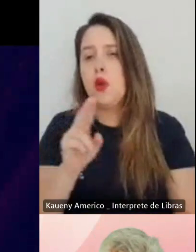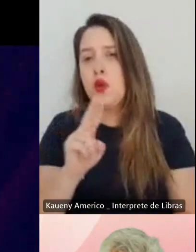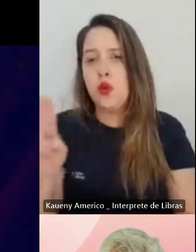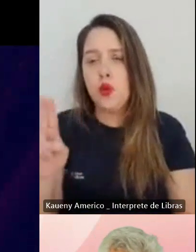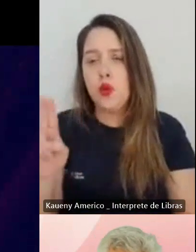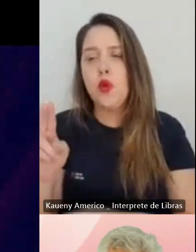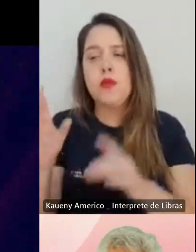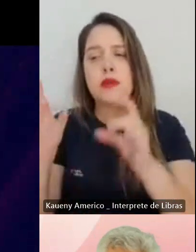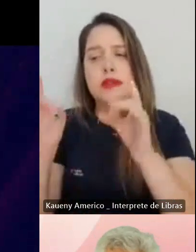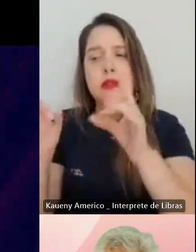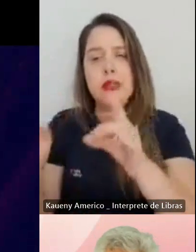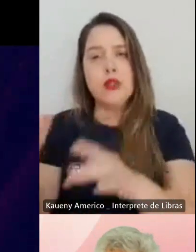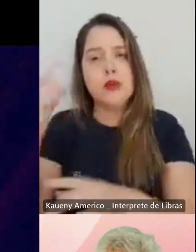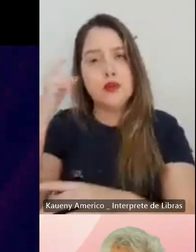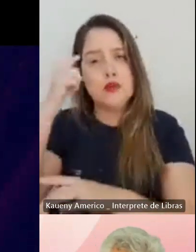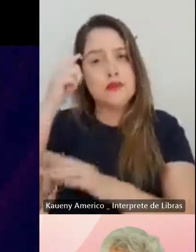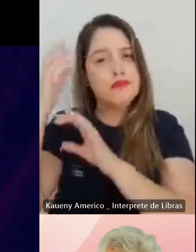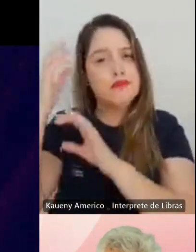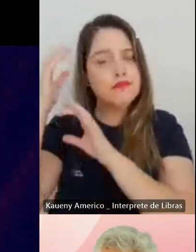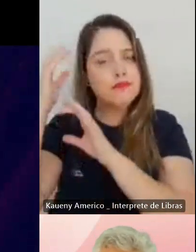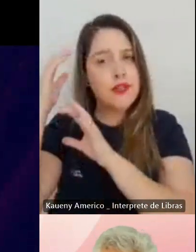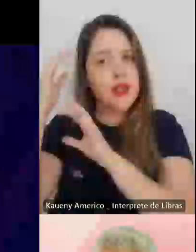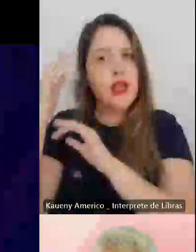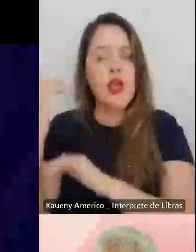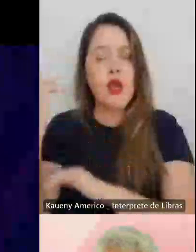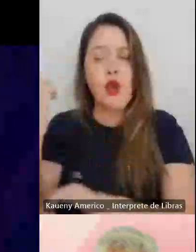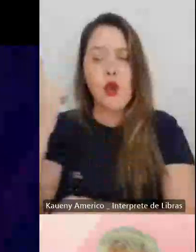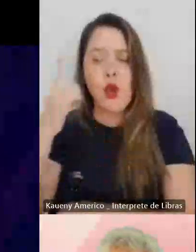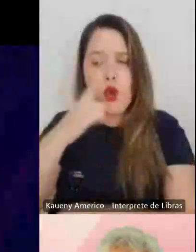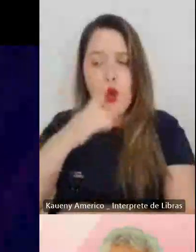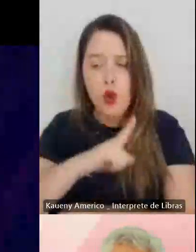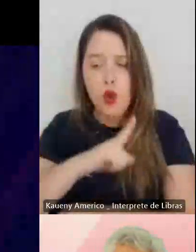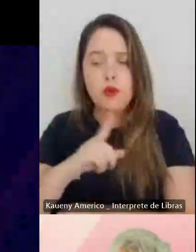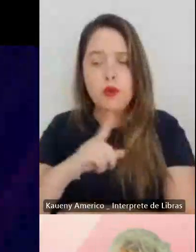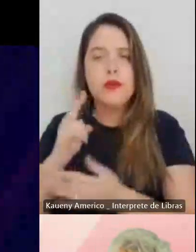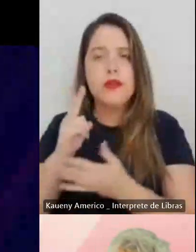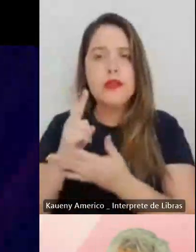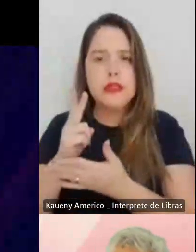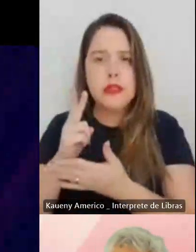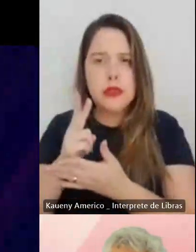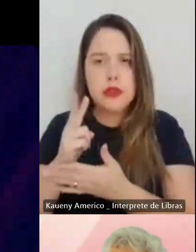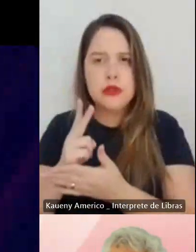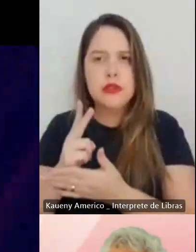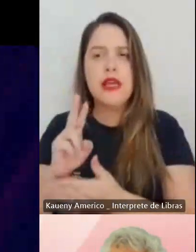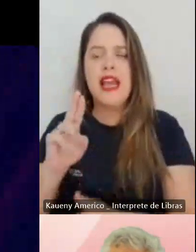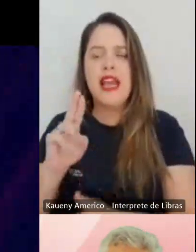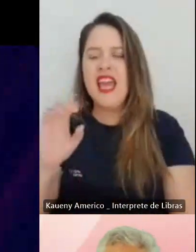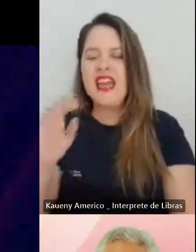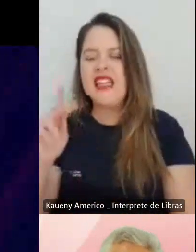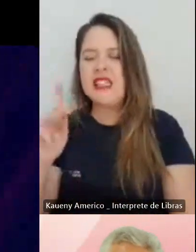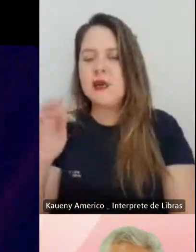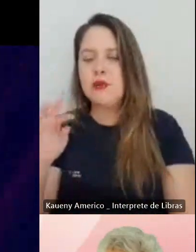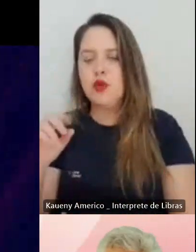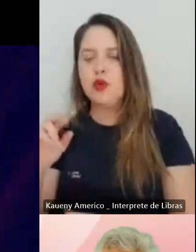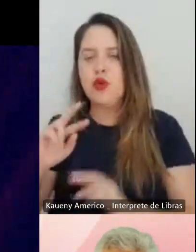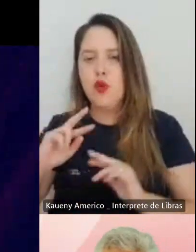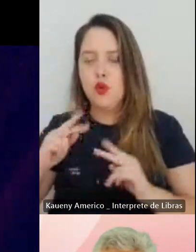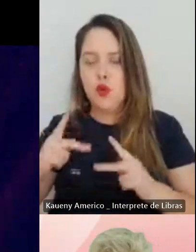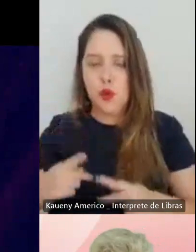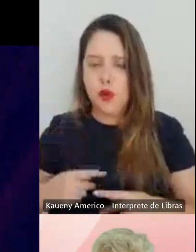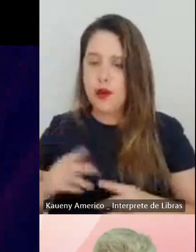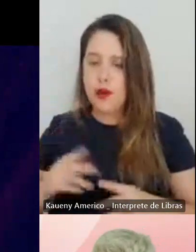SERM. Ele consegue se ligar aos mesmos receptores do hormônio, só que ele não causa os